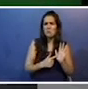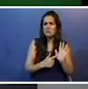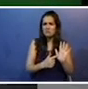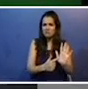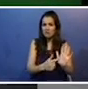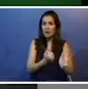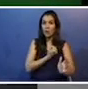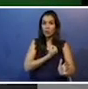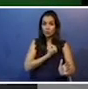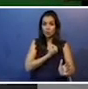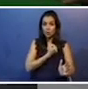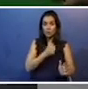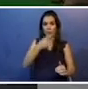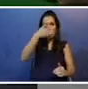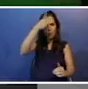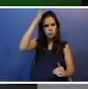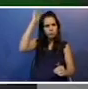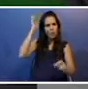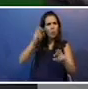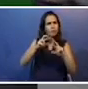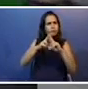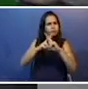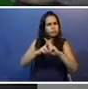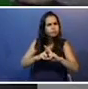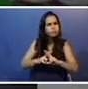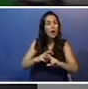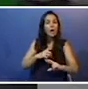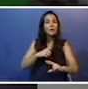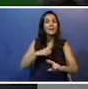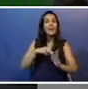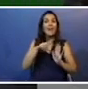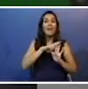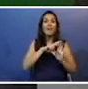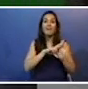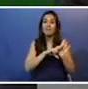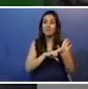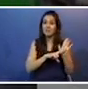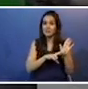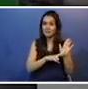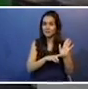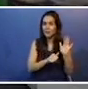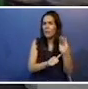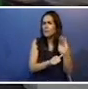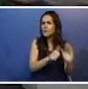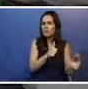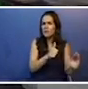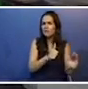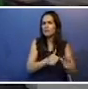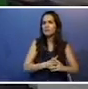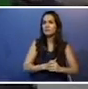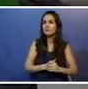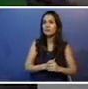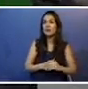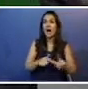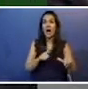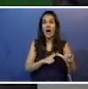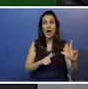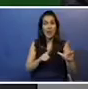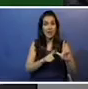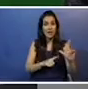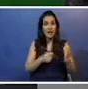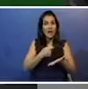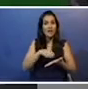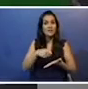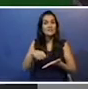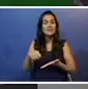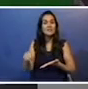algarismos romanos, temos que seguir algumas regras. Então, olha lá a primeira regra. As letras são